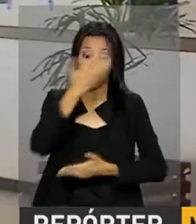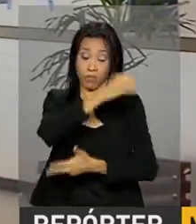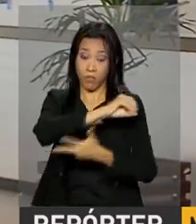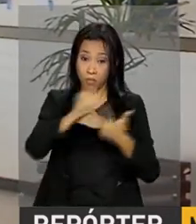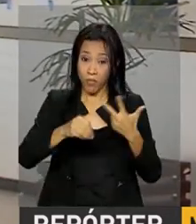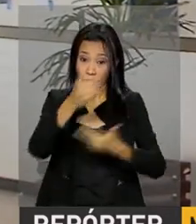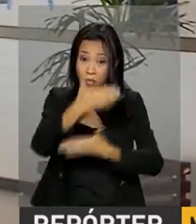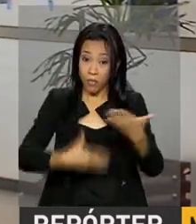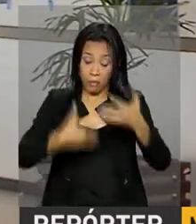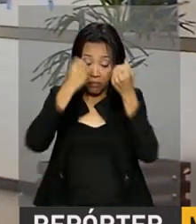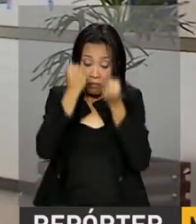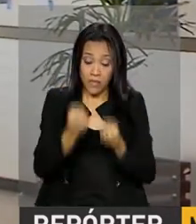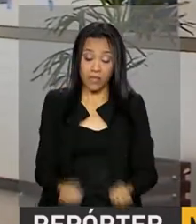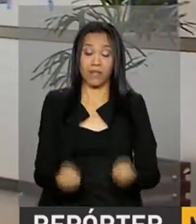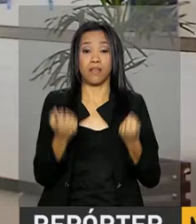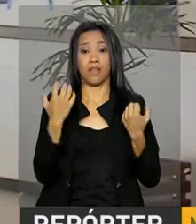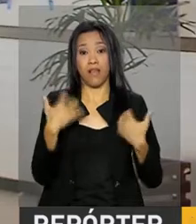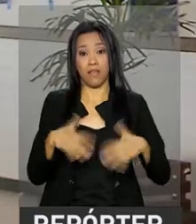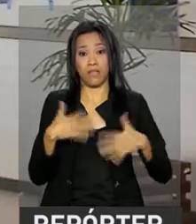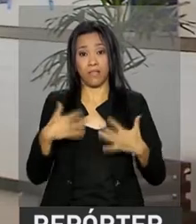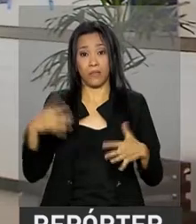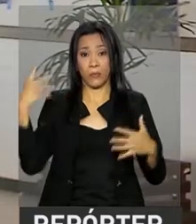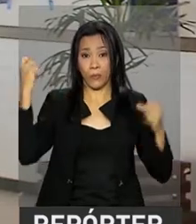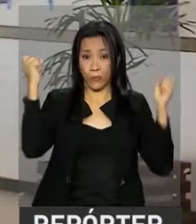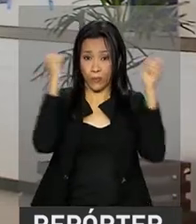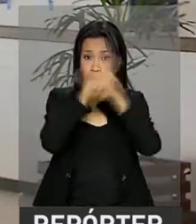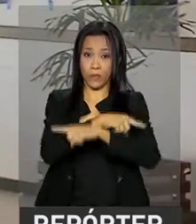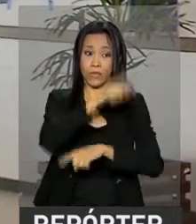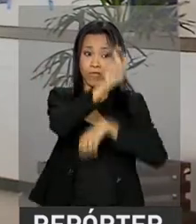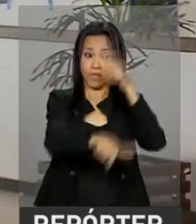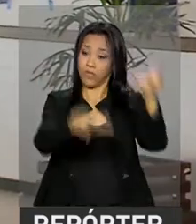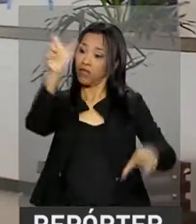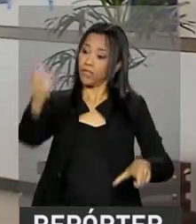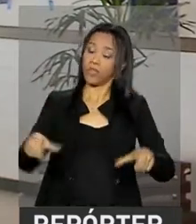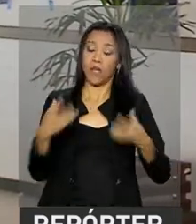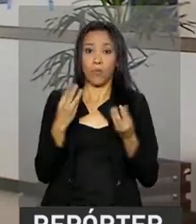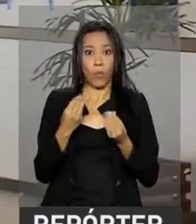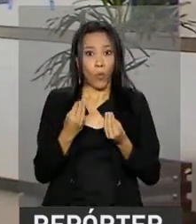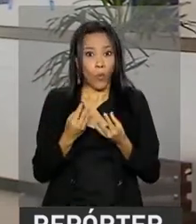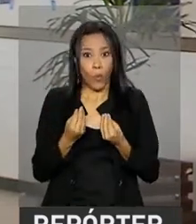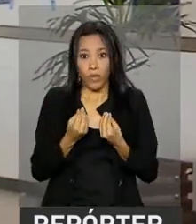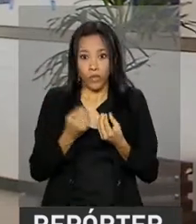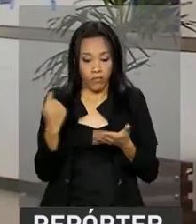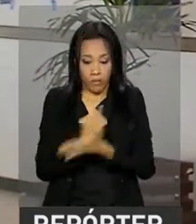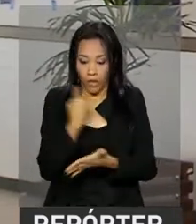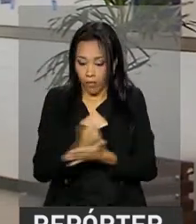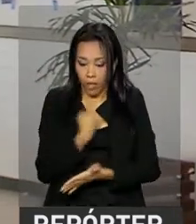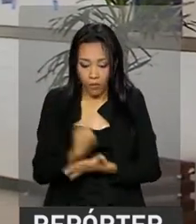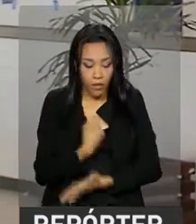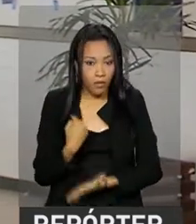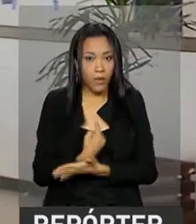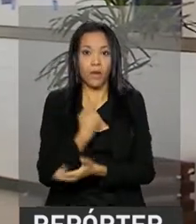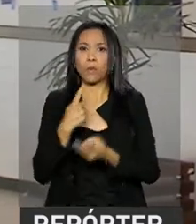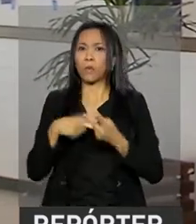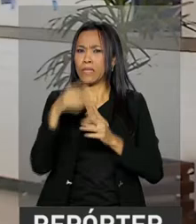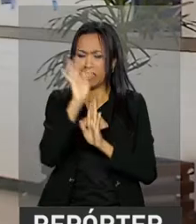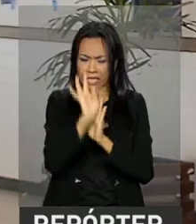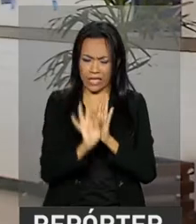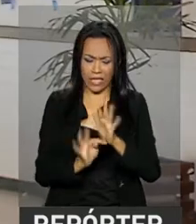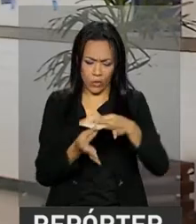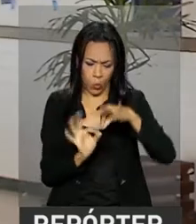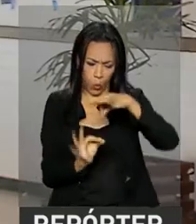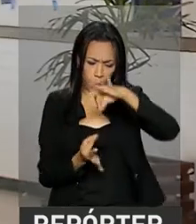pesadas são muito puxados o estudante então é um volume muito grande de condições textos relativamente